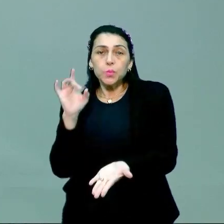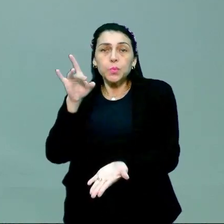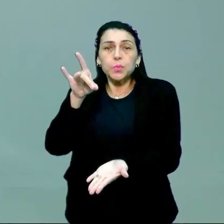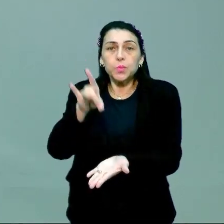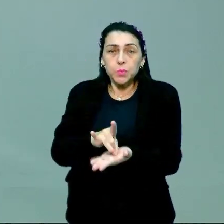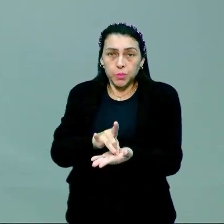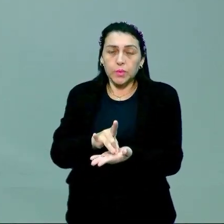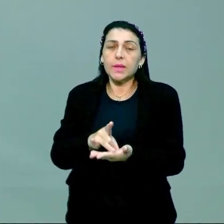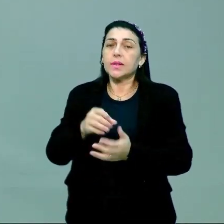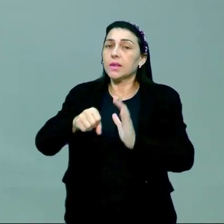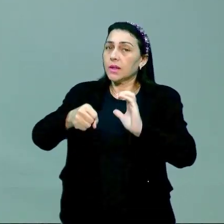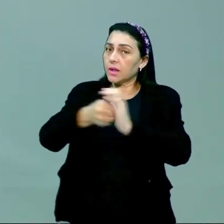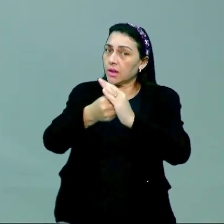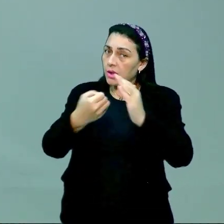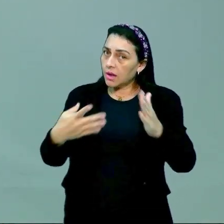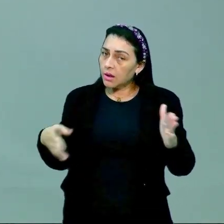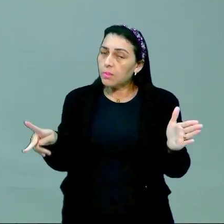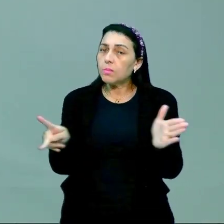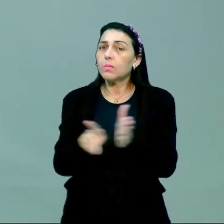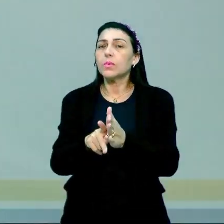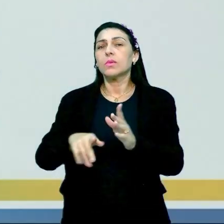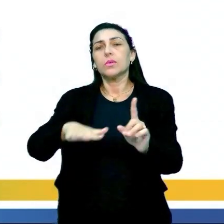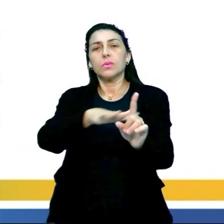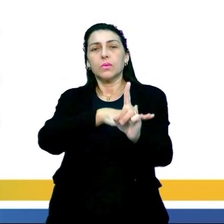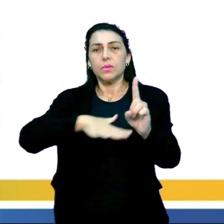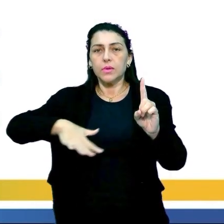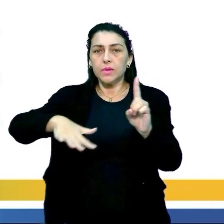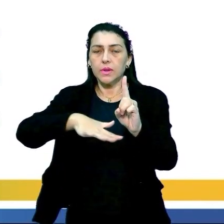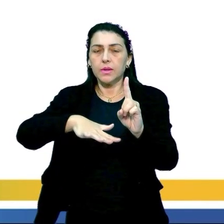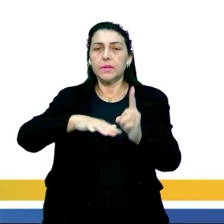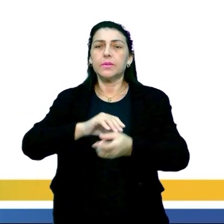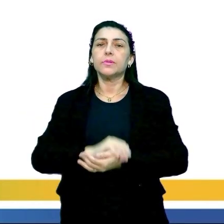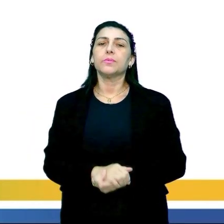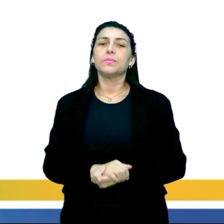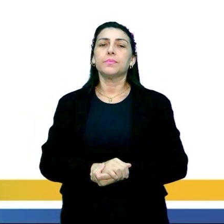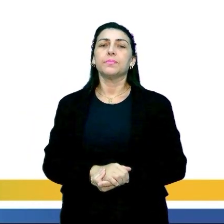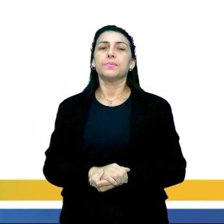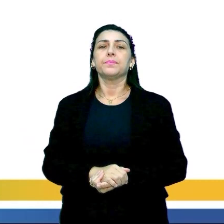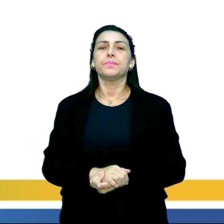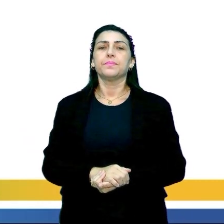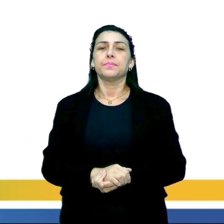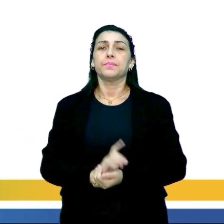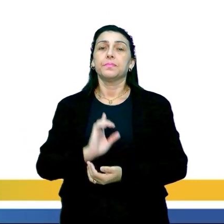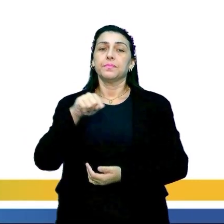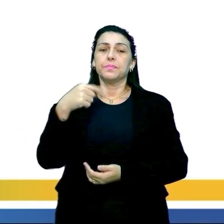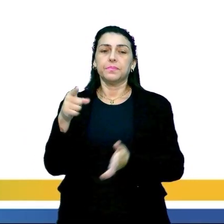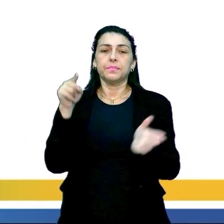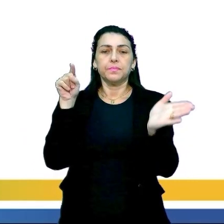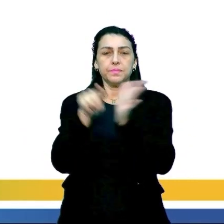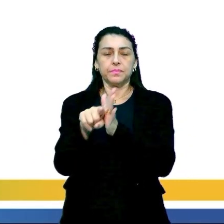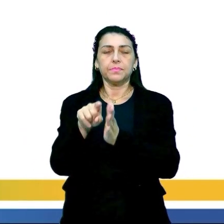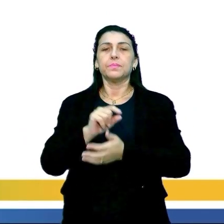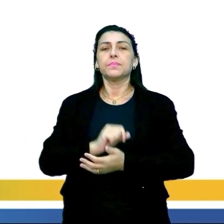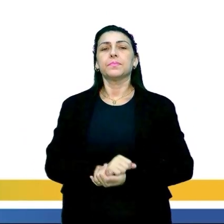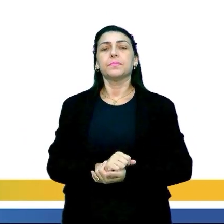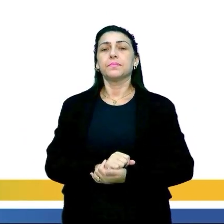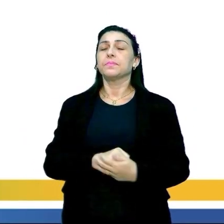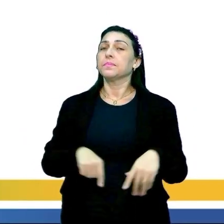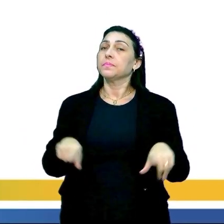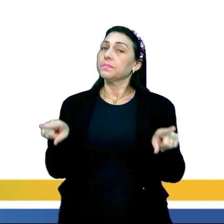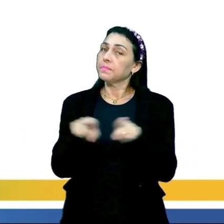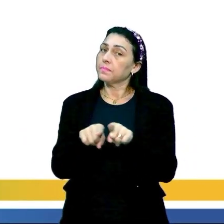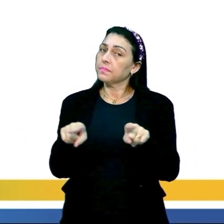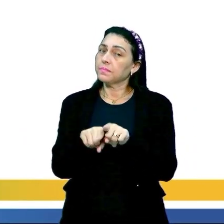originalidade das suas características sociais. Vamos avançar? A nossa próxima questão, também